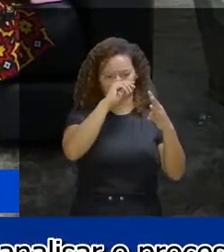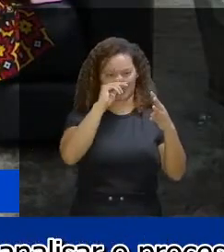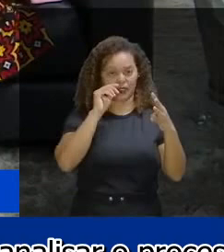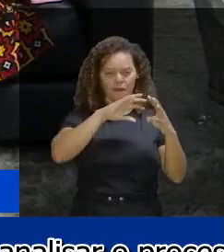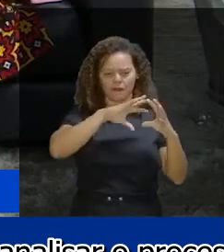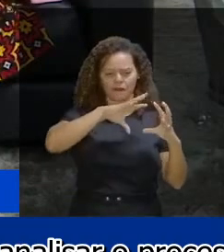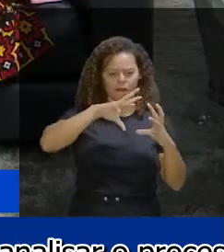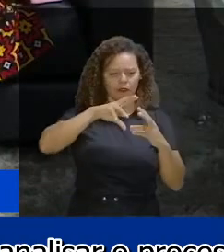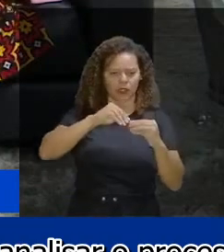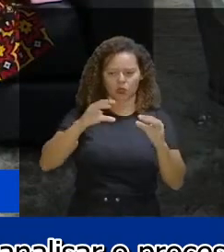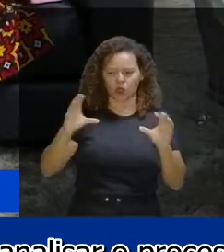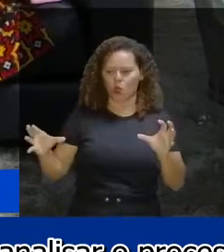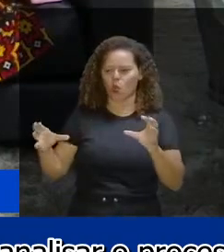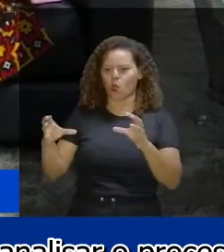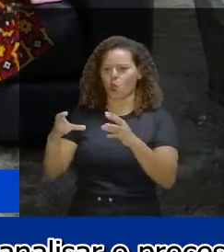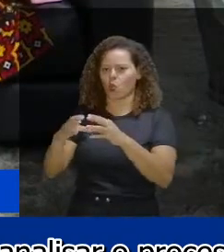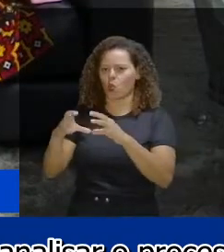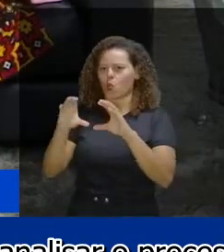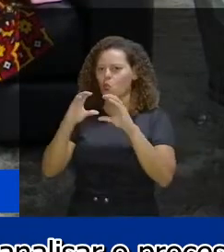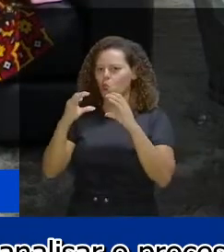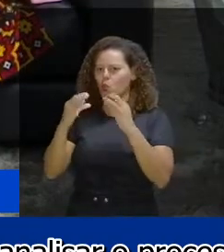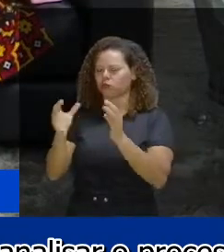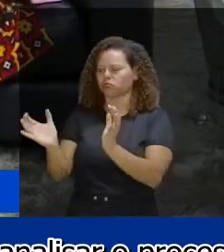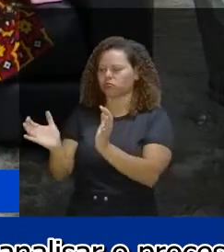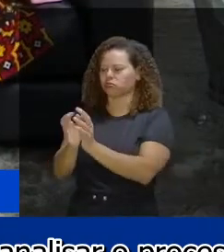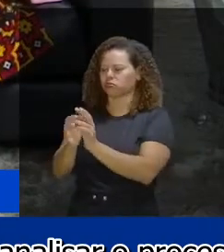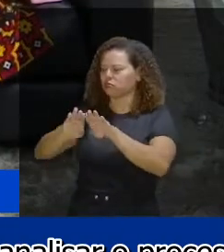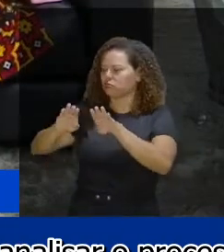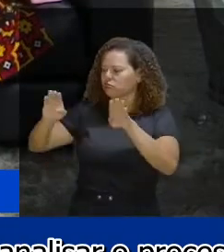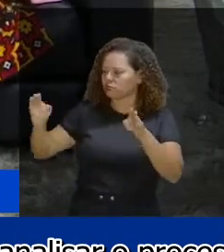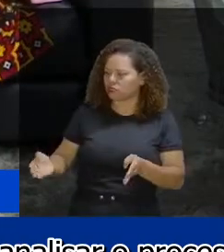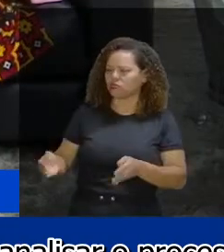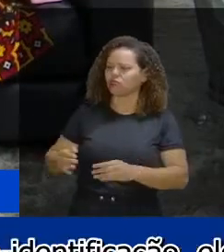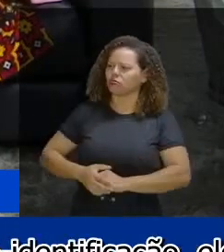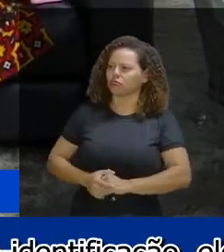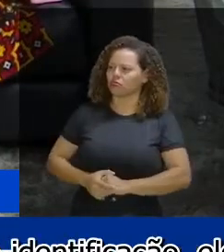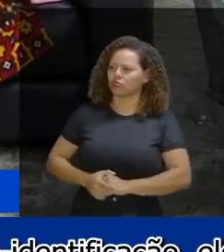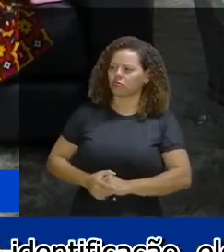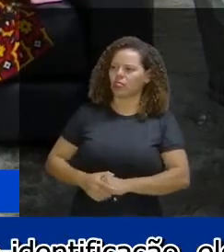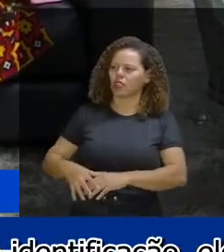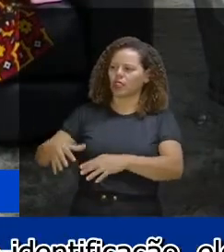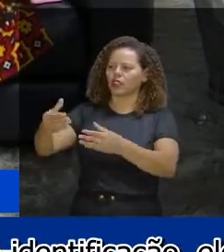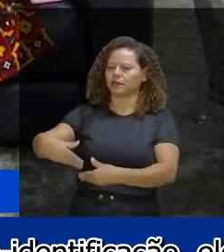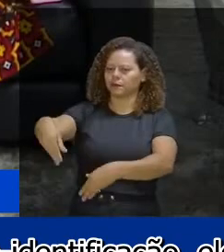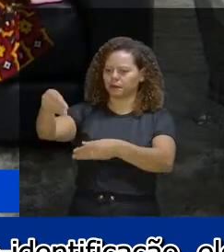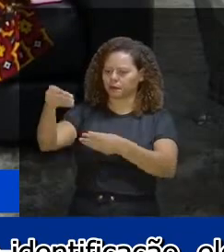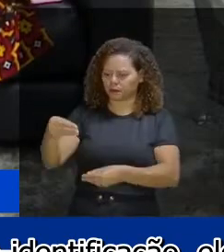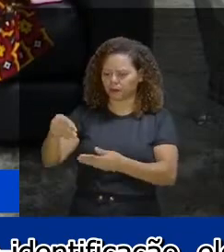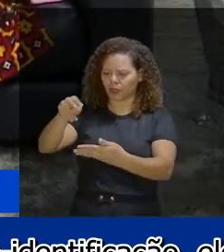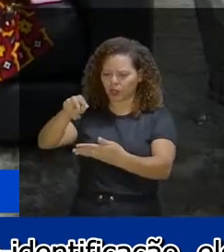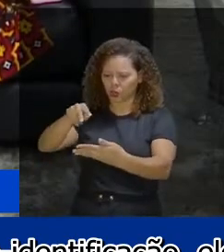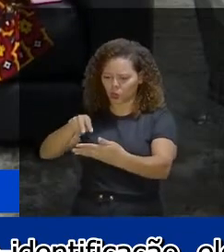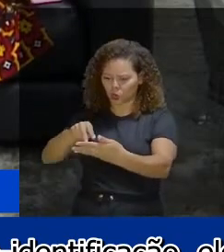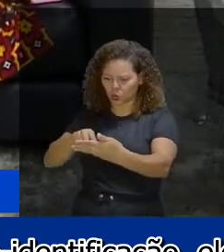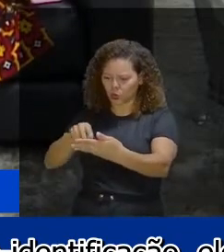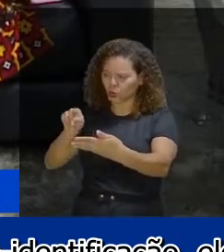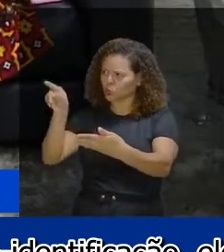para que, caso o juiz, ao analisar o processo de registro,